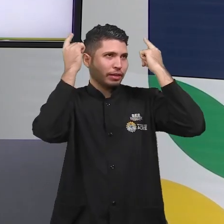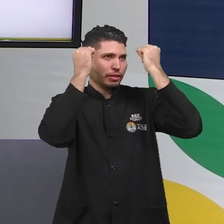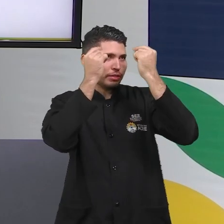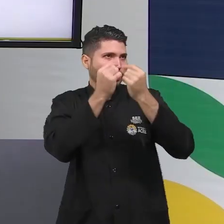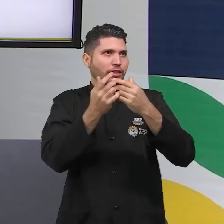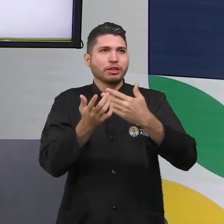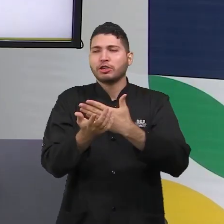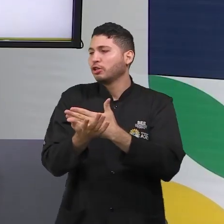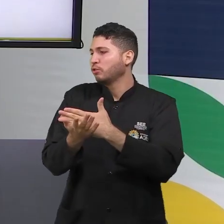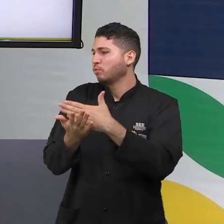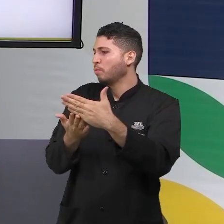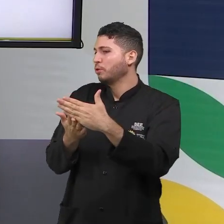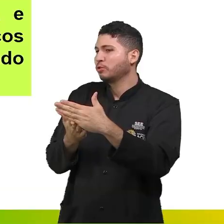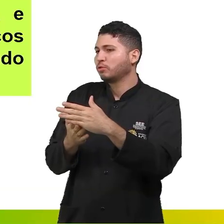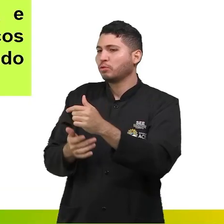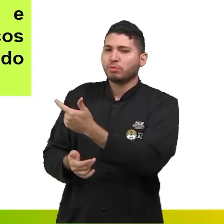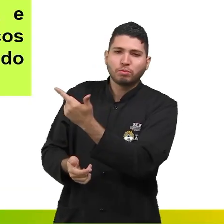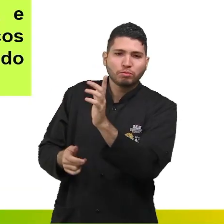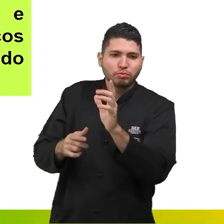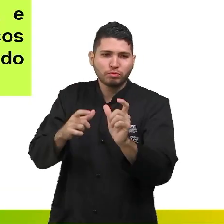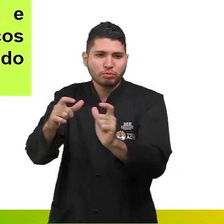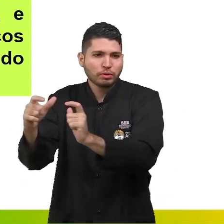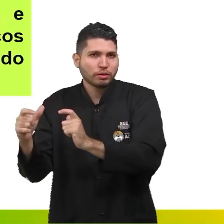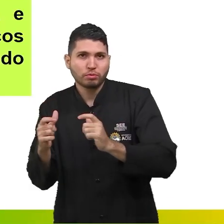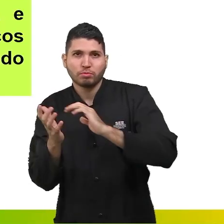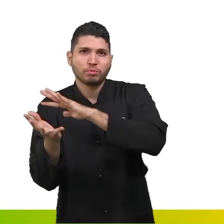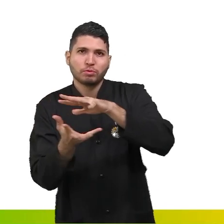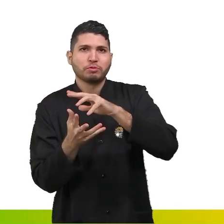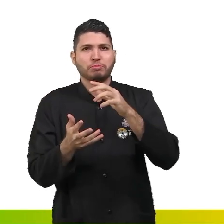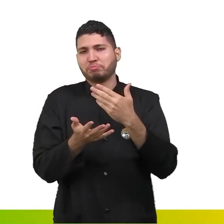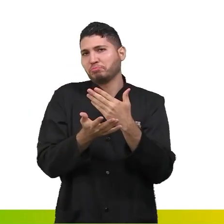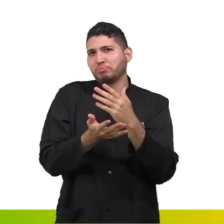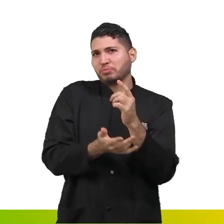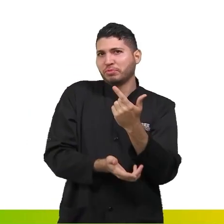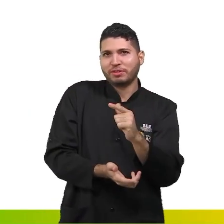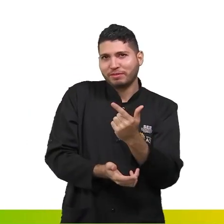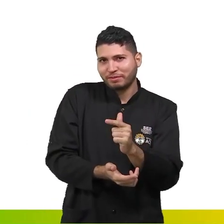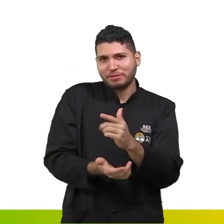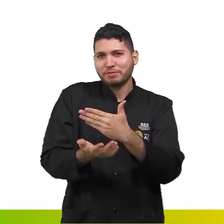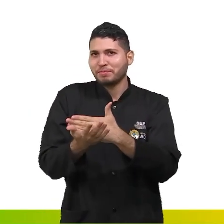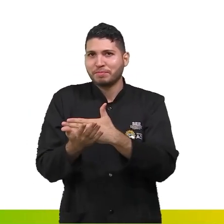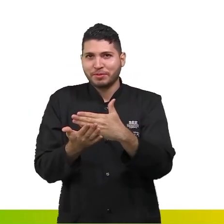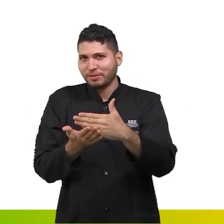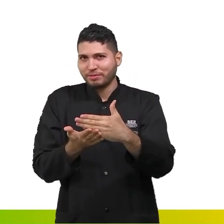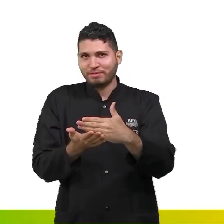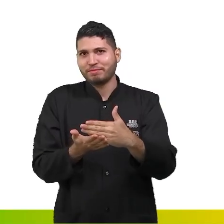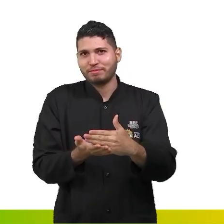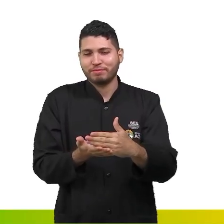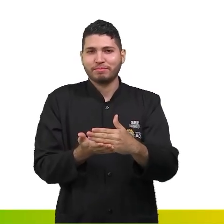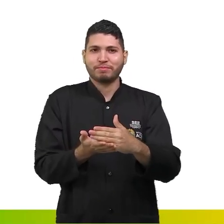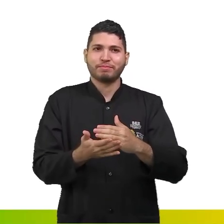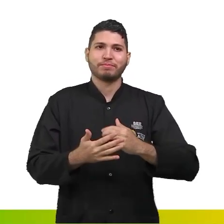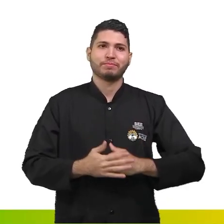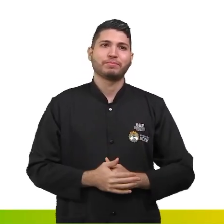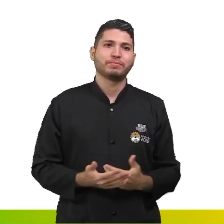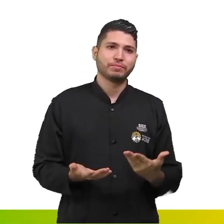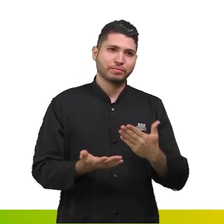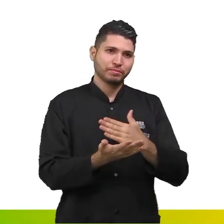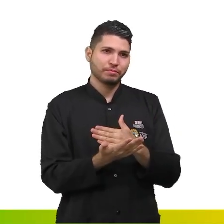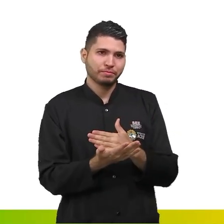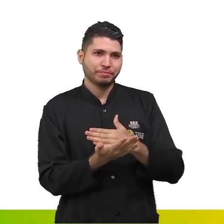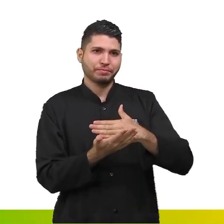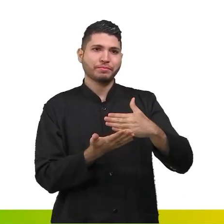outro lugar do mundo. Então, para dar continuidade, temos o seguinte: a filosofia